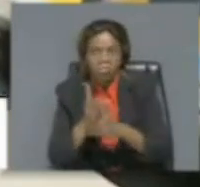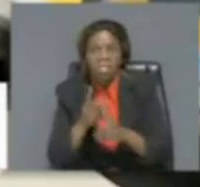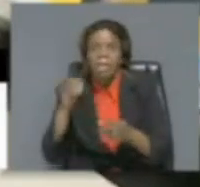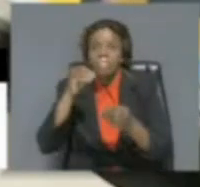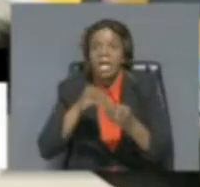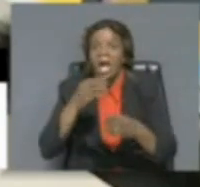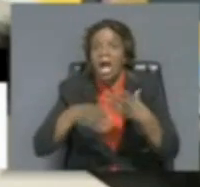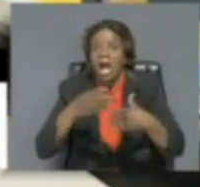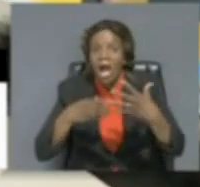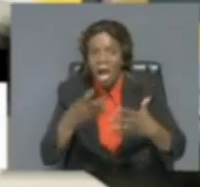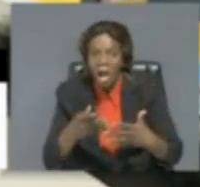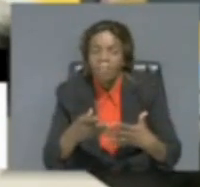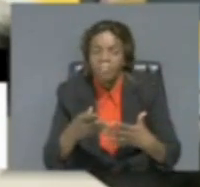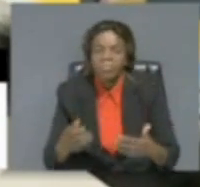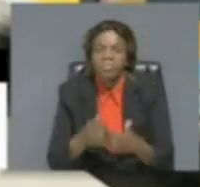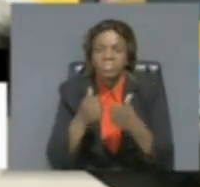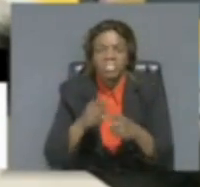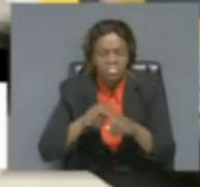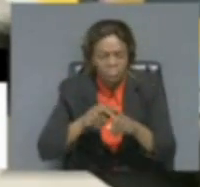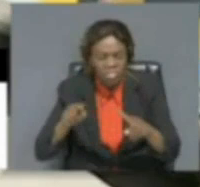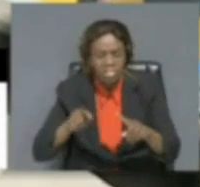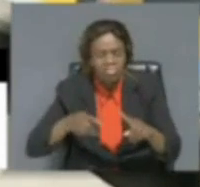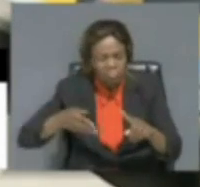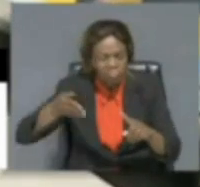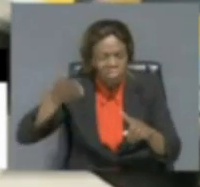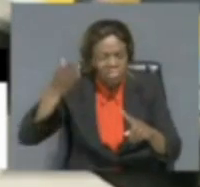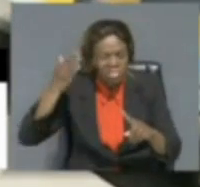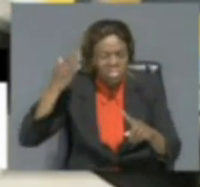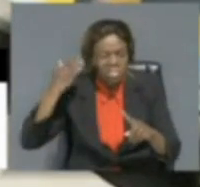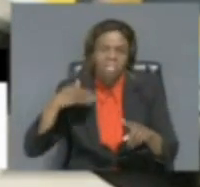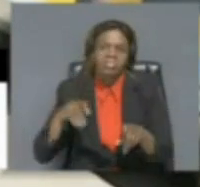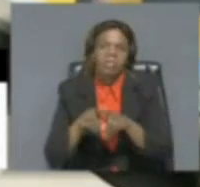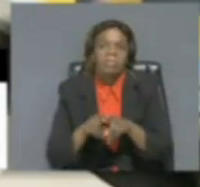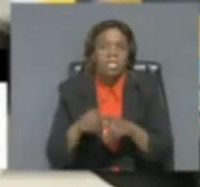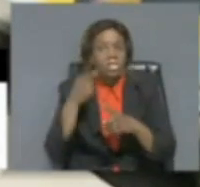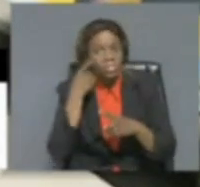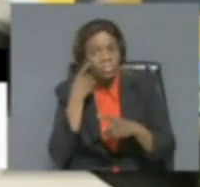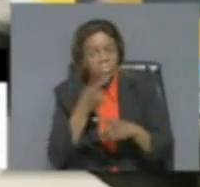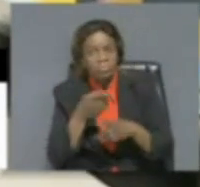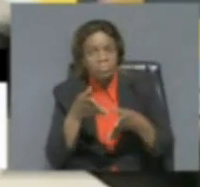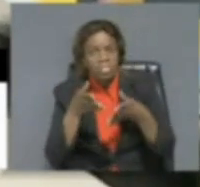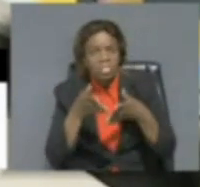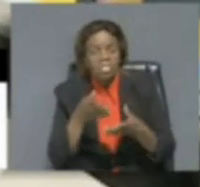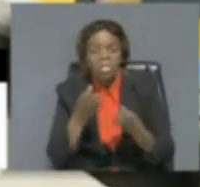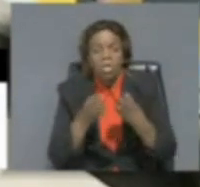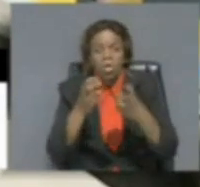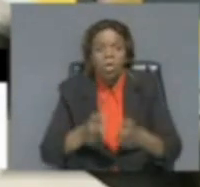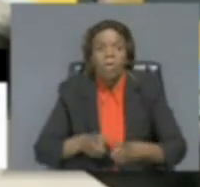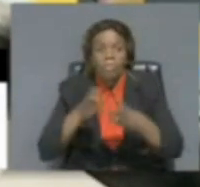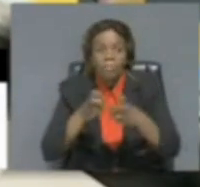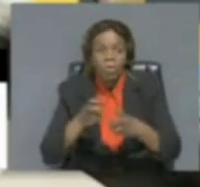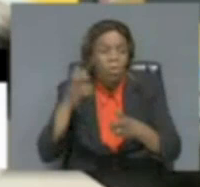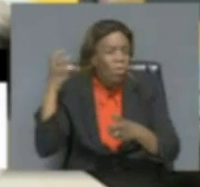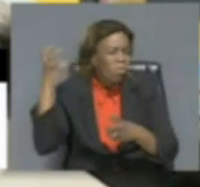anteriores. Portanto, uma viagem portanto, com silêncio também. É um comboio silencioso, com